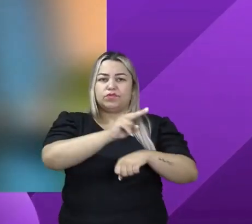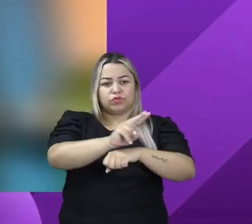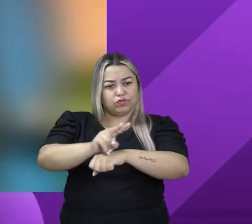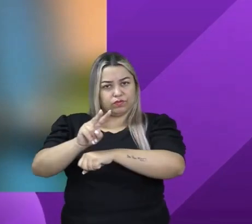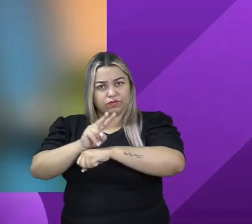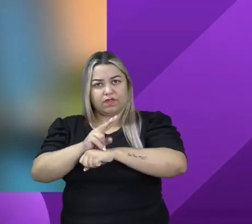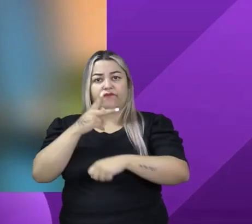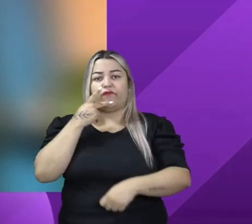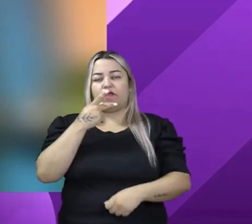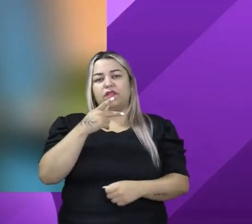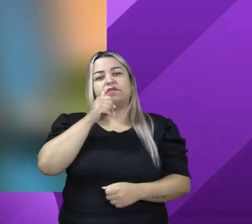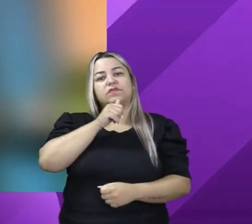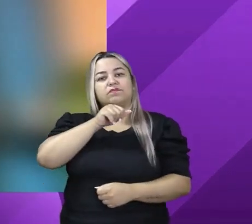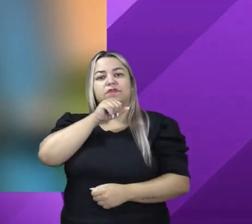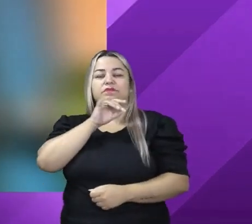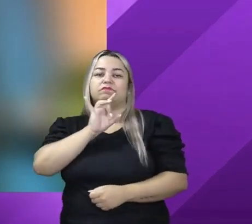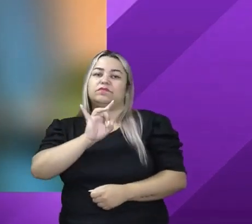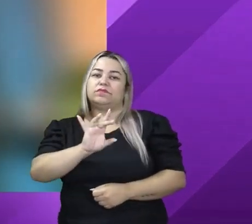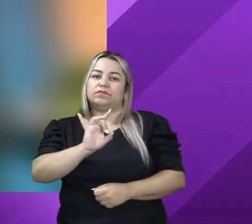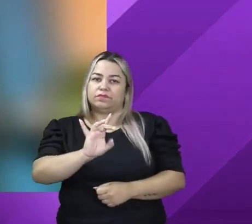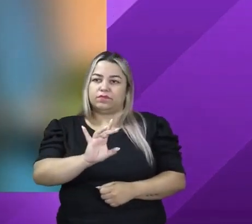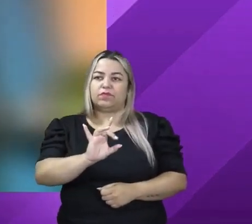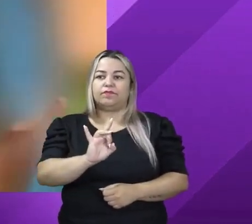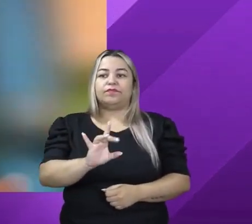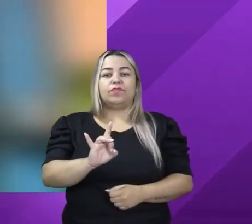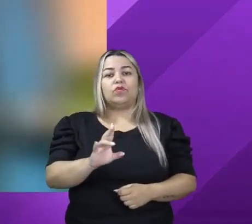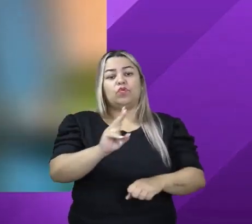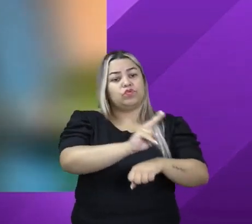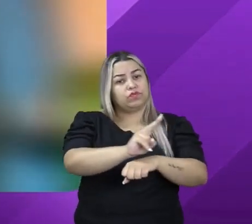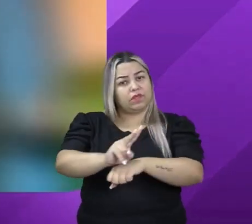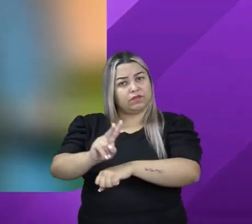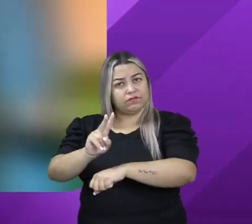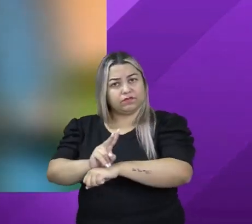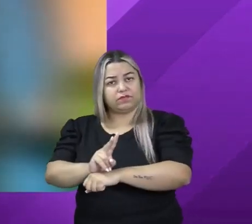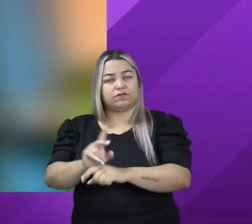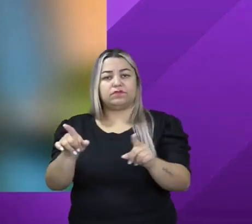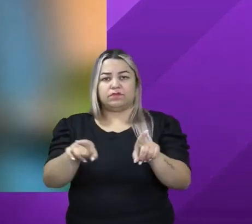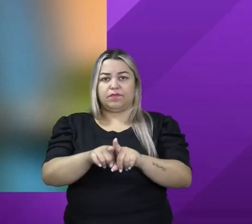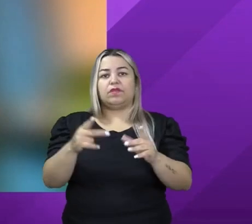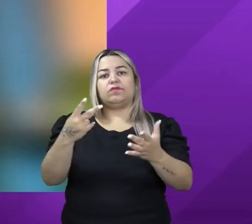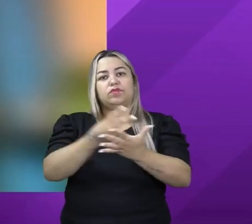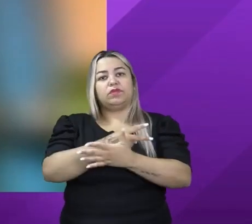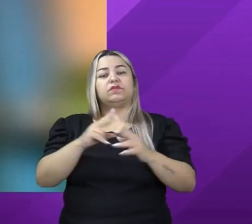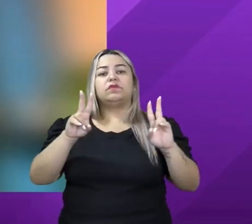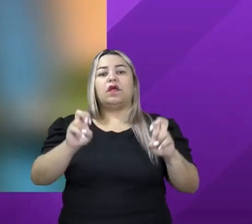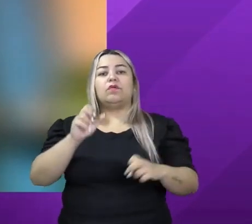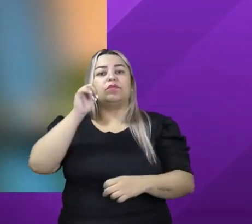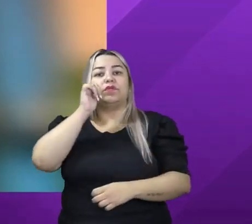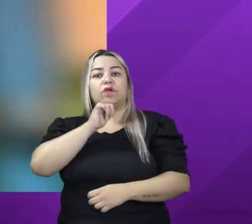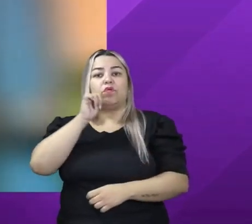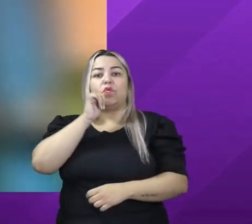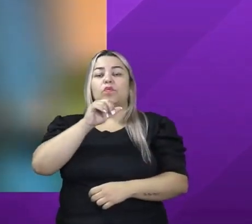fala muito da maternidade, mas não só, né? Os cuidados em geral acabam sobre as mulheres, com